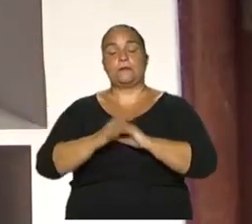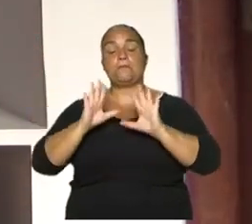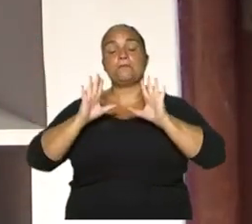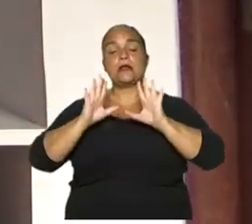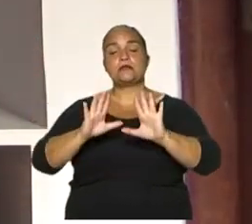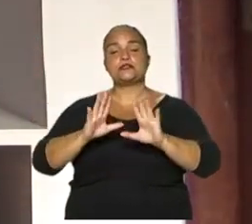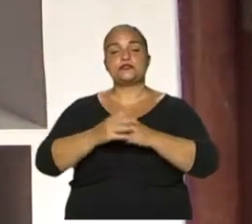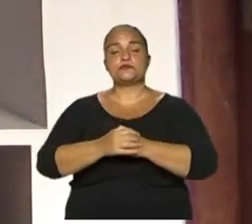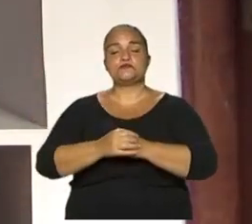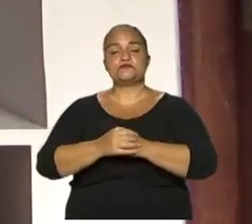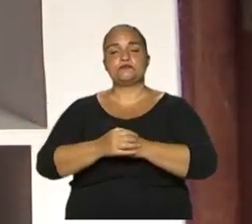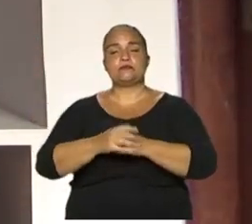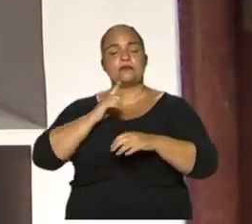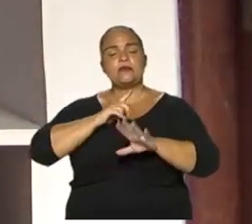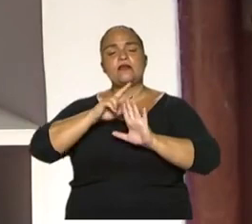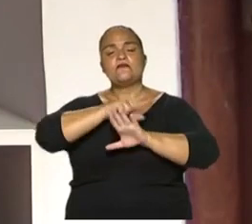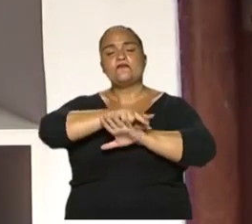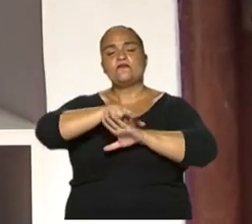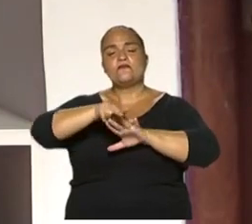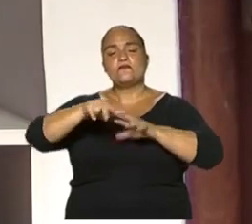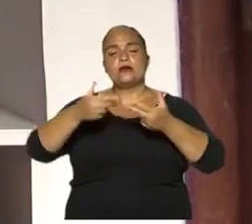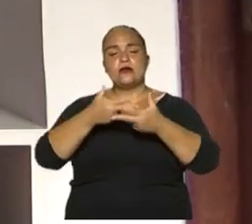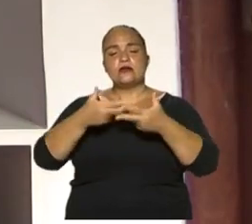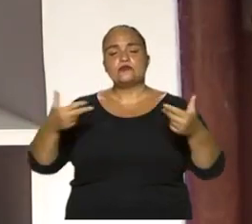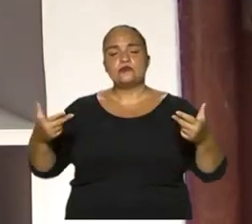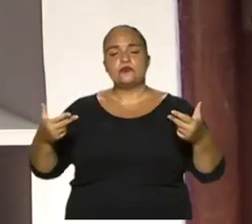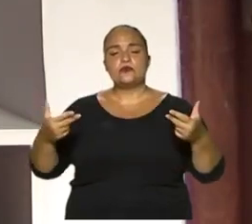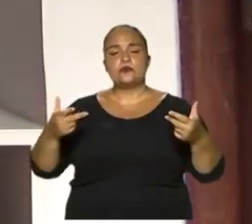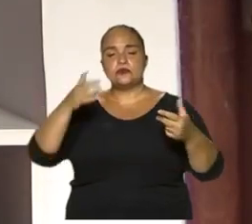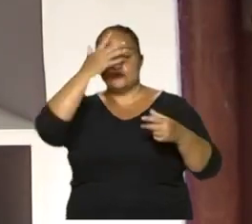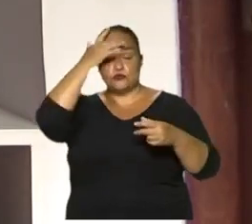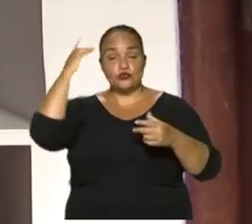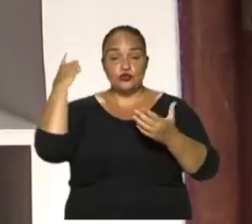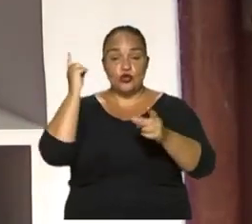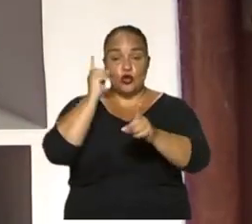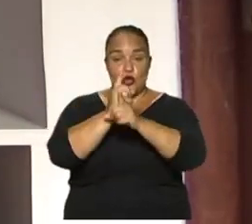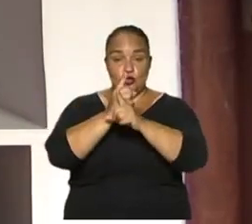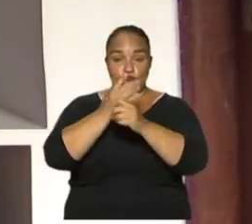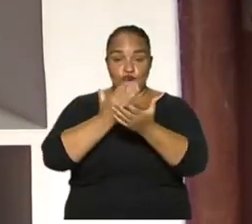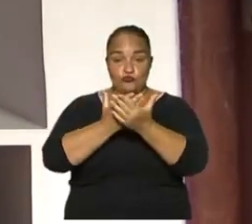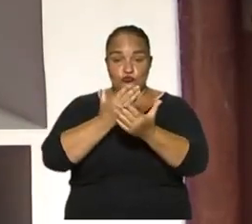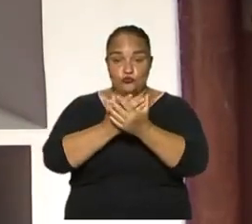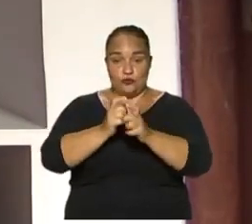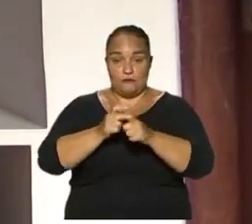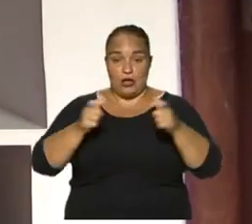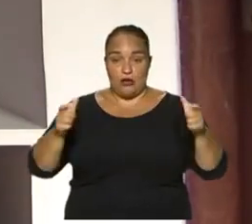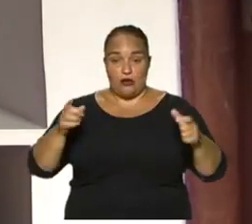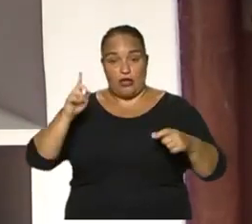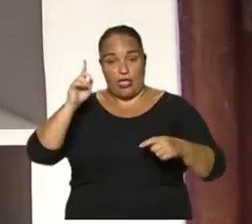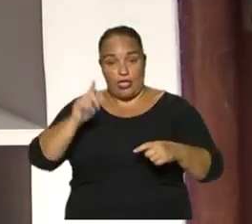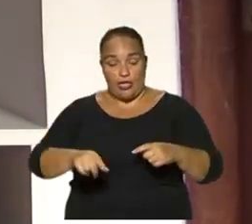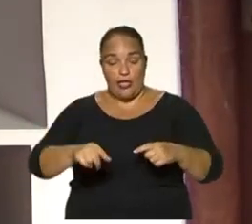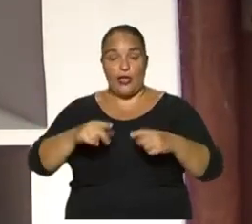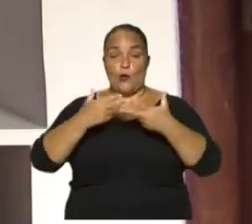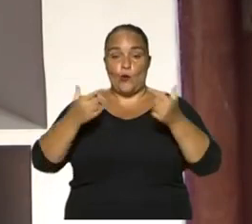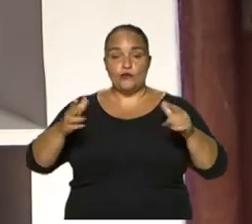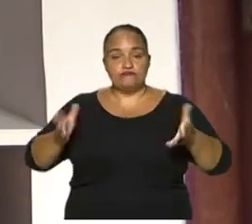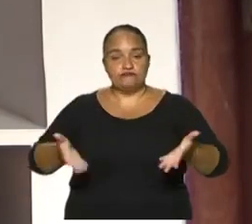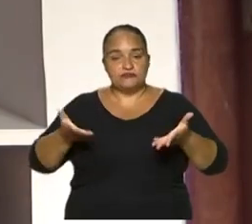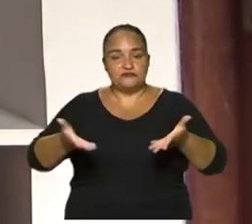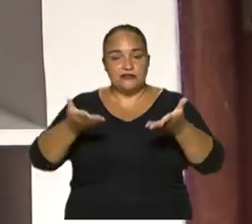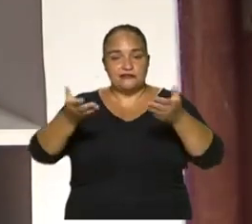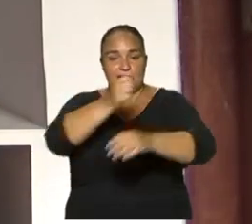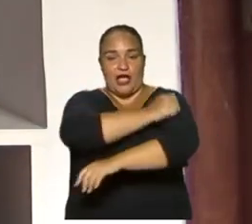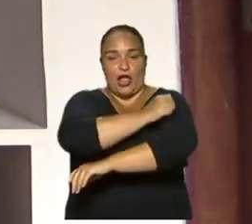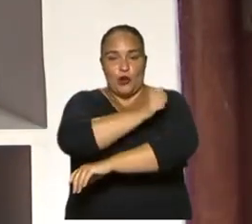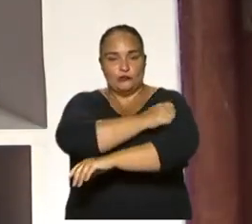mas tem várias coisas que o pessoal encontrou nesses estudos, a maioria deles foi questões de motivação, os alunos se